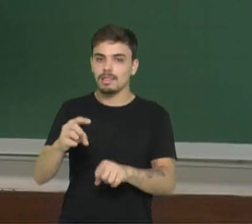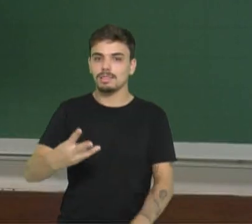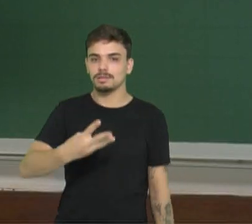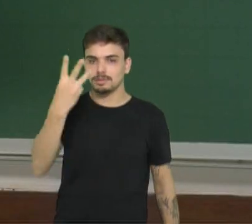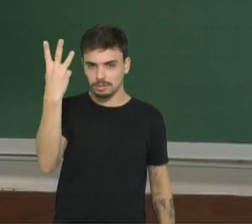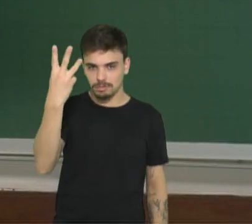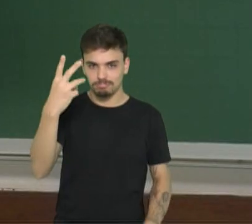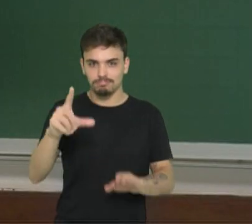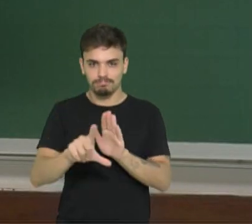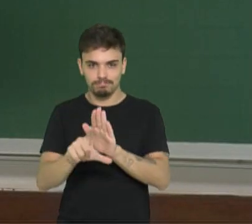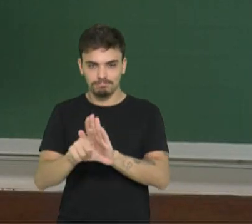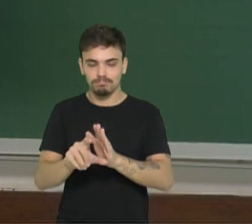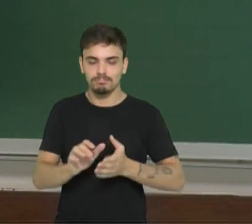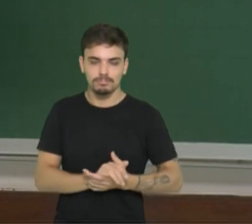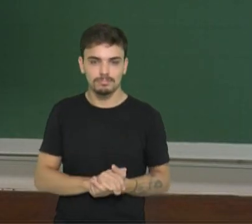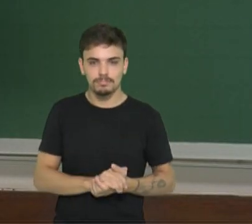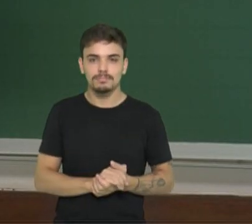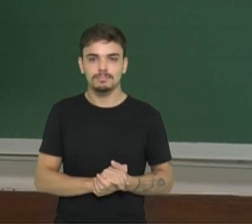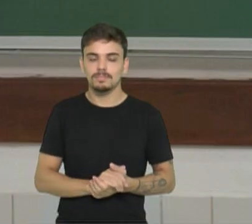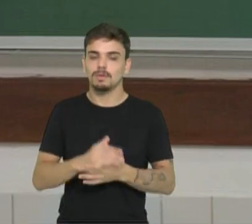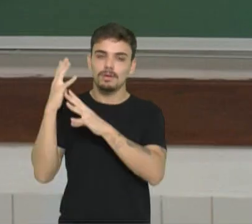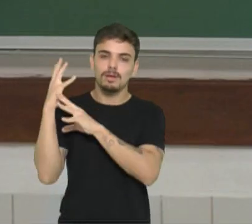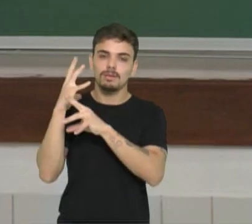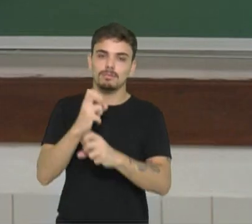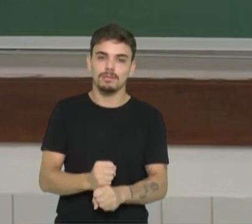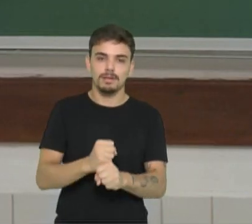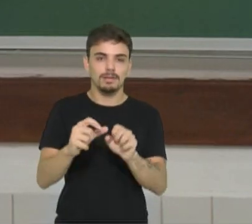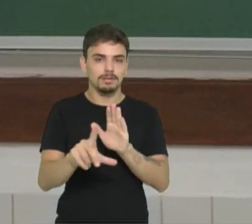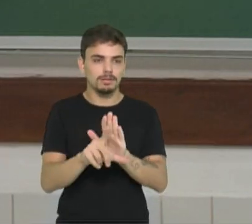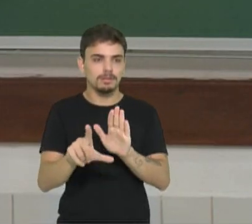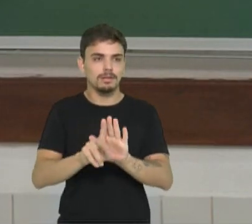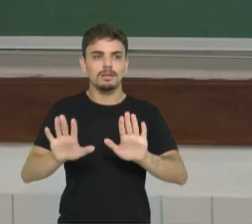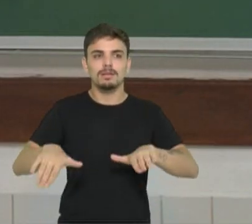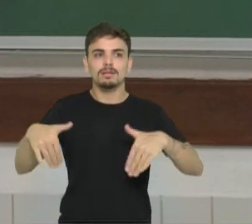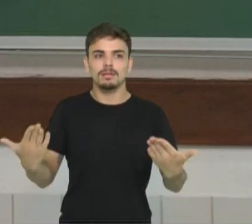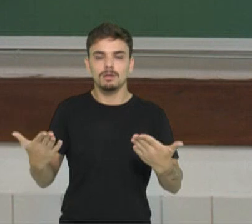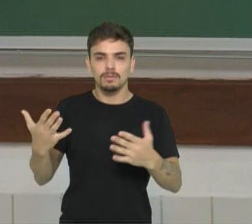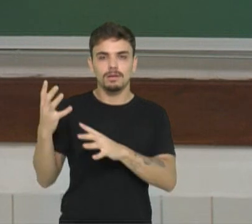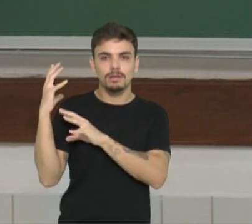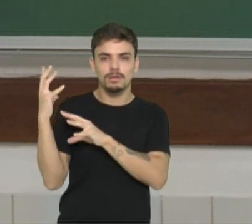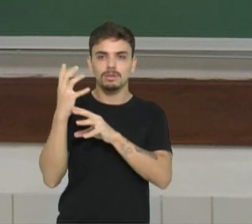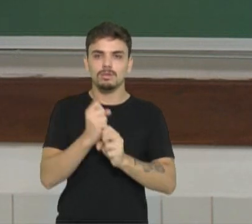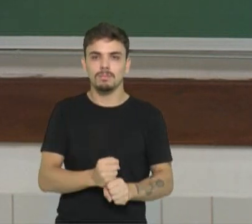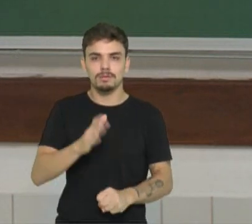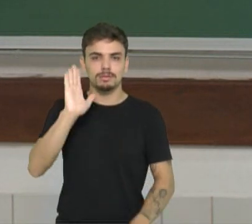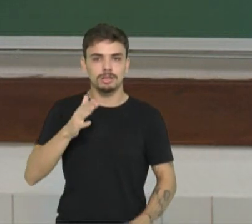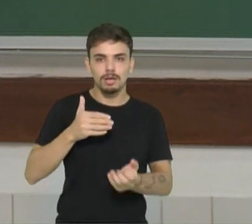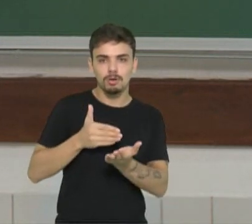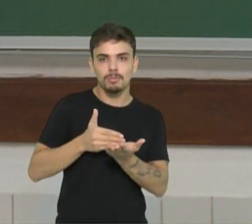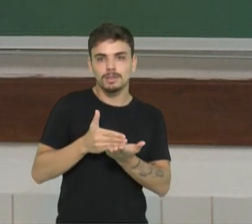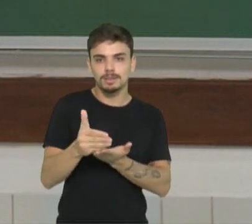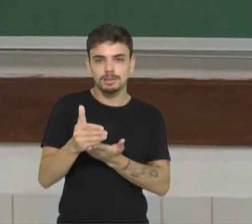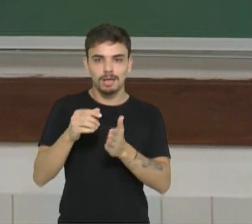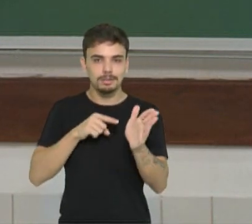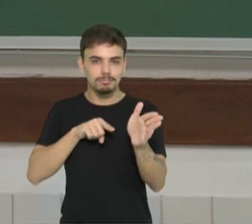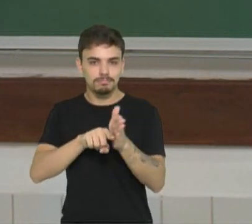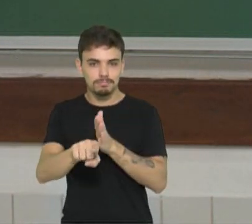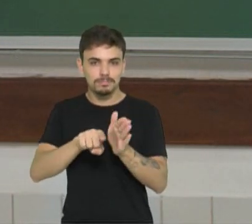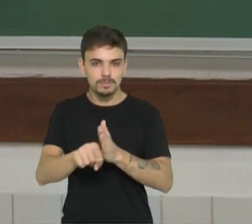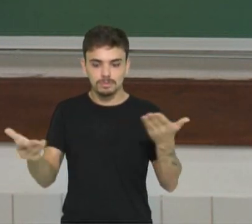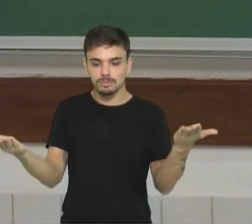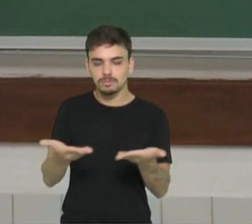Então, objetivos: retomar essas leis. E aí, essa retomada já vai começar com um quiz nesta aula